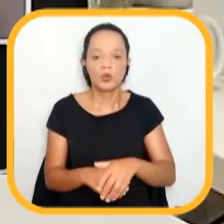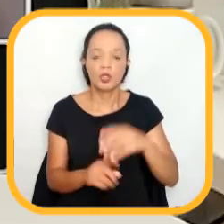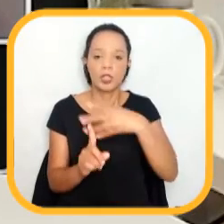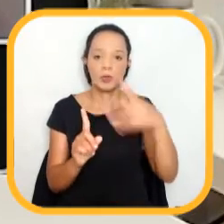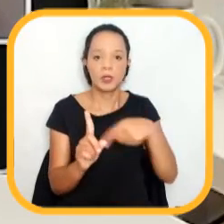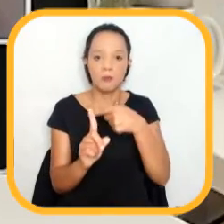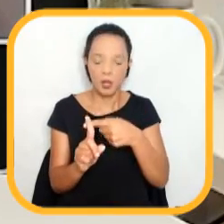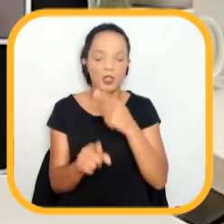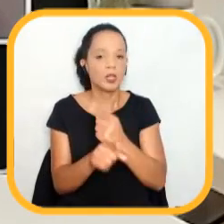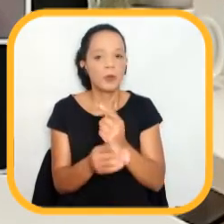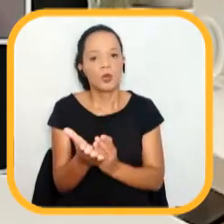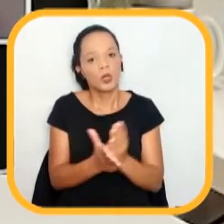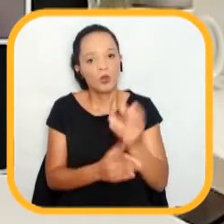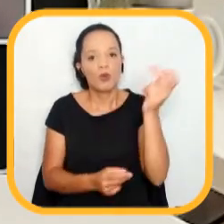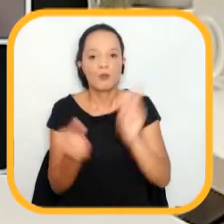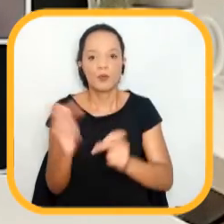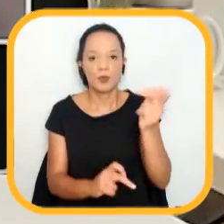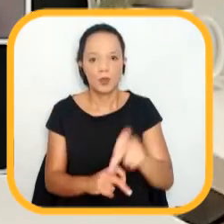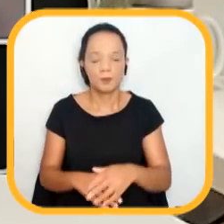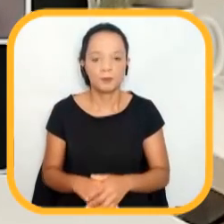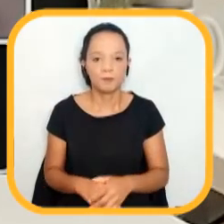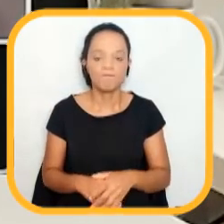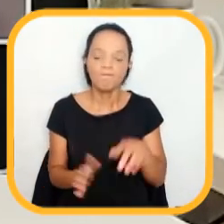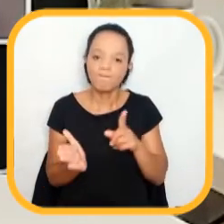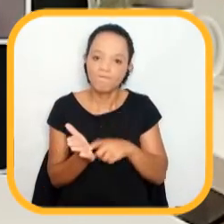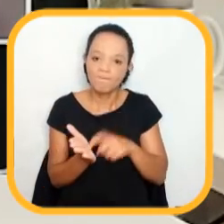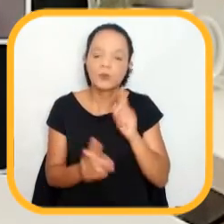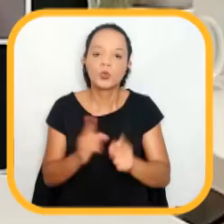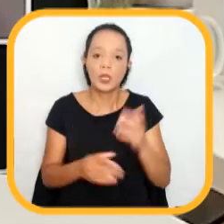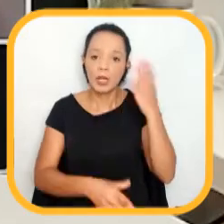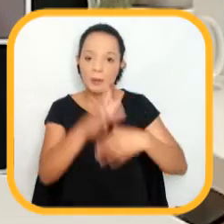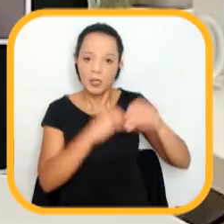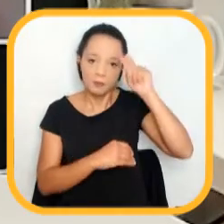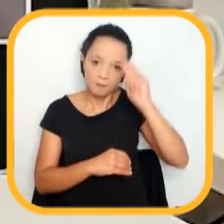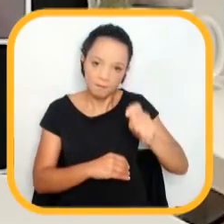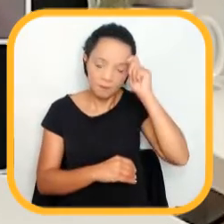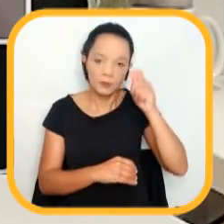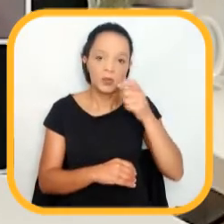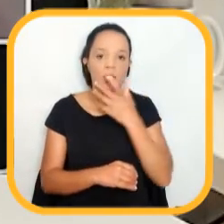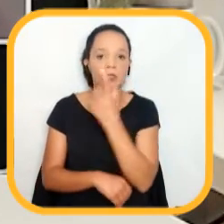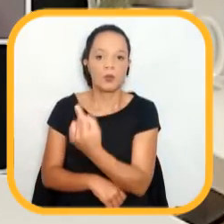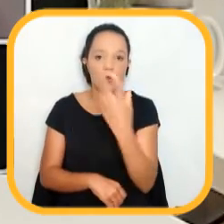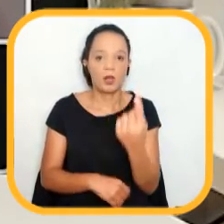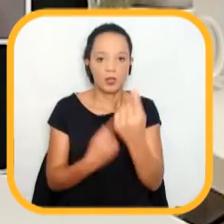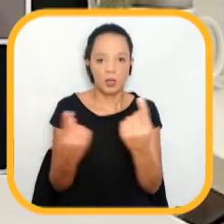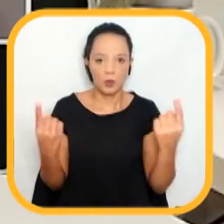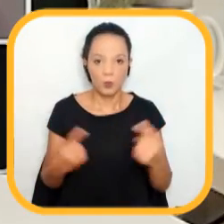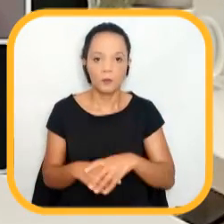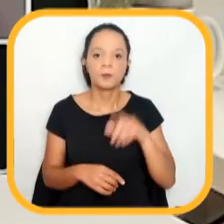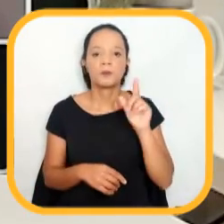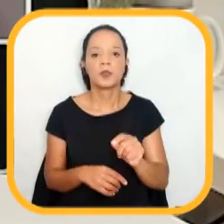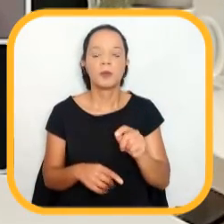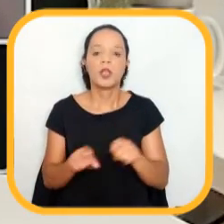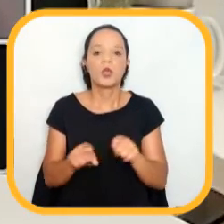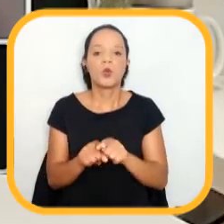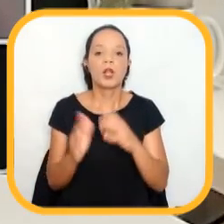pessoas LGBTI+, continuam a ser sujeitas. Há uma necessidade de aprender e respeitar as individualidades e olhar